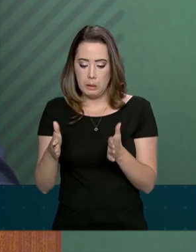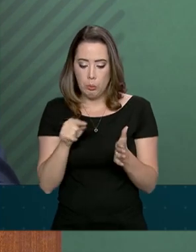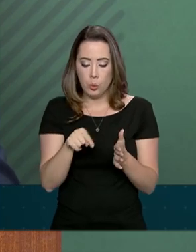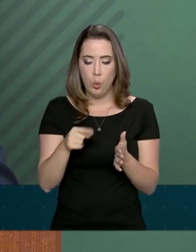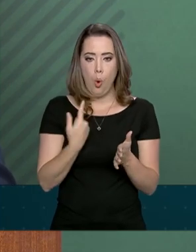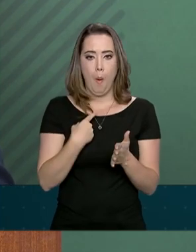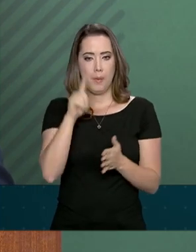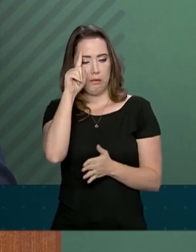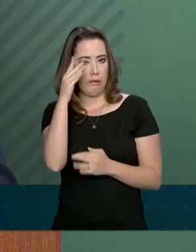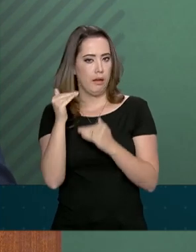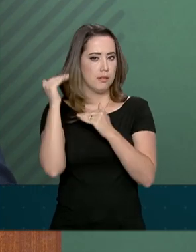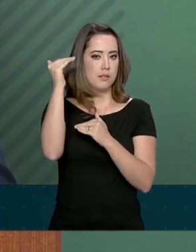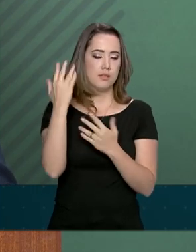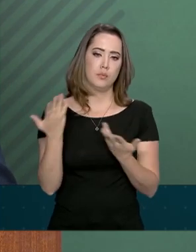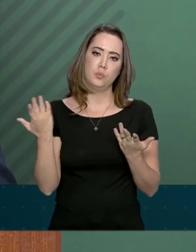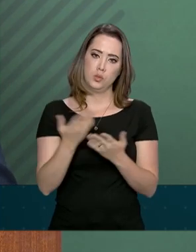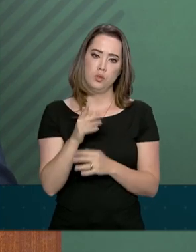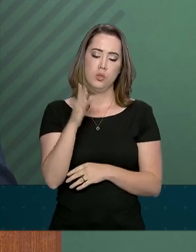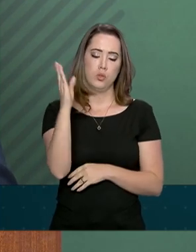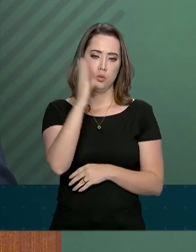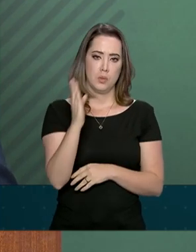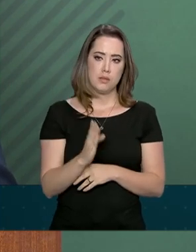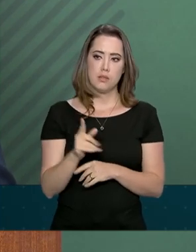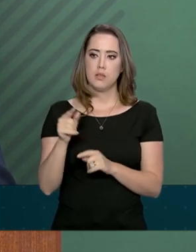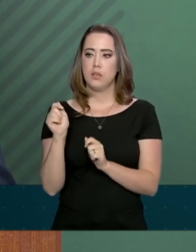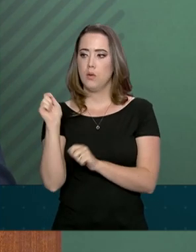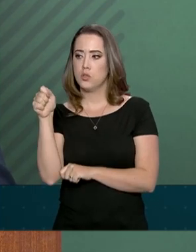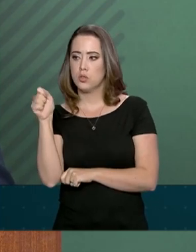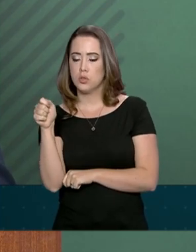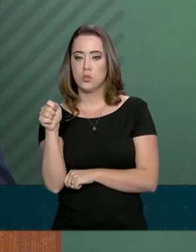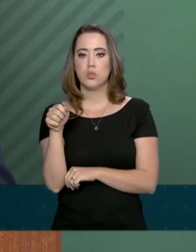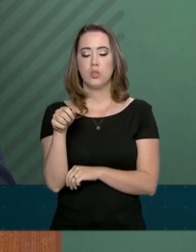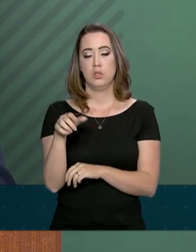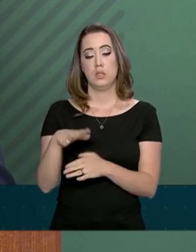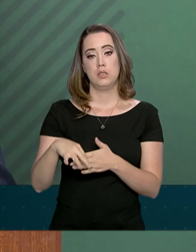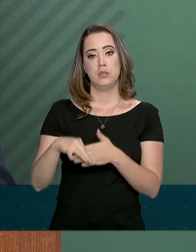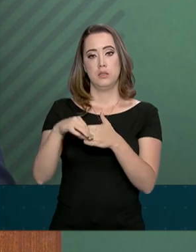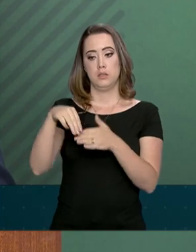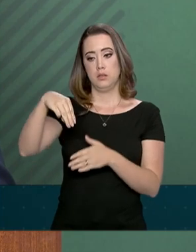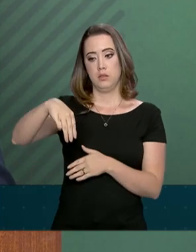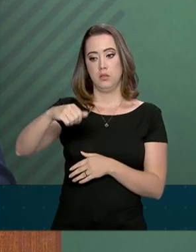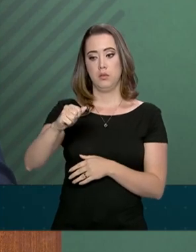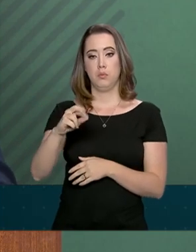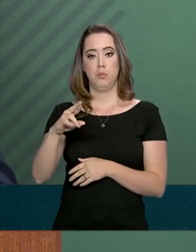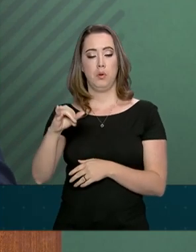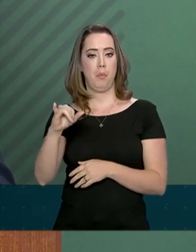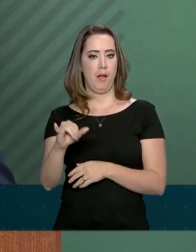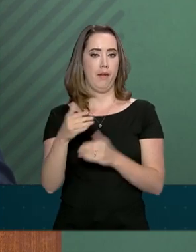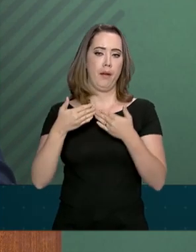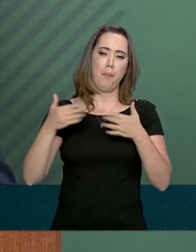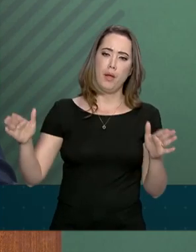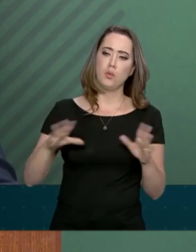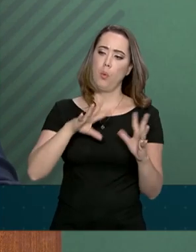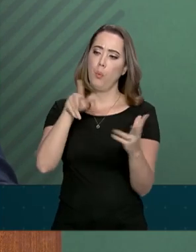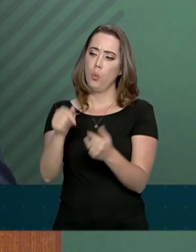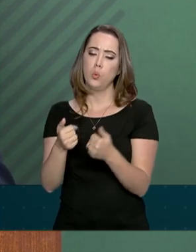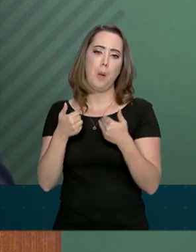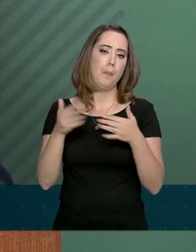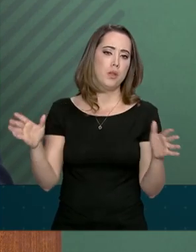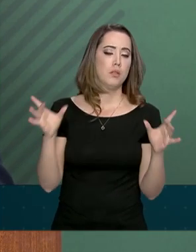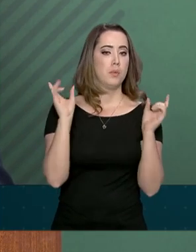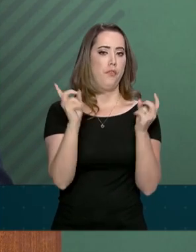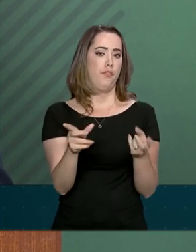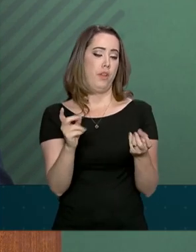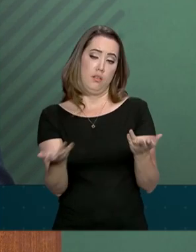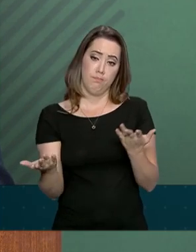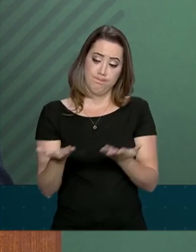ea argentina sobre o condão do presidente macri é abertos ao mundo abertos ao comércio e por meio